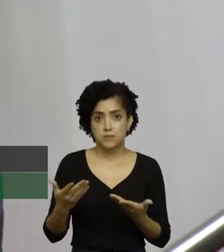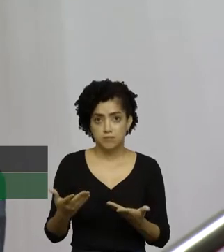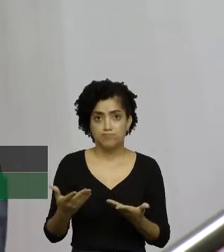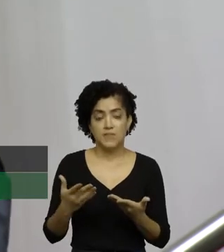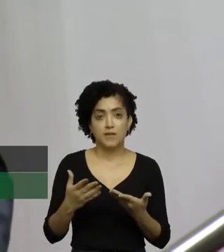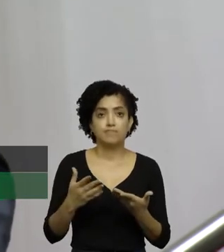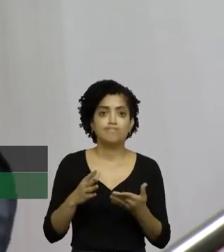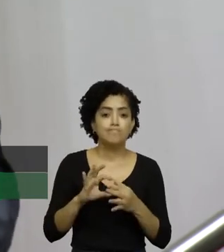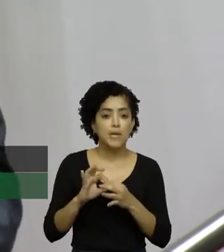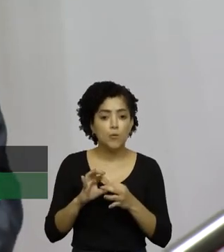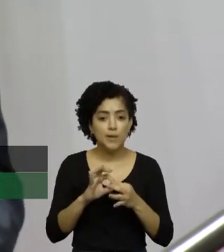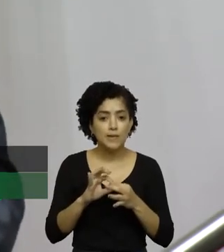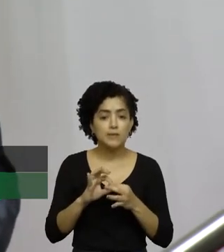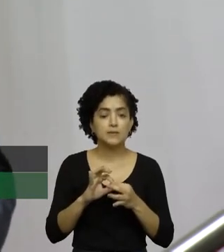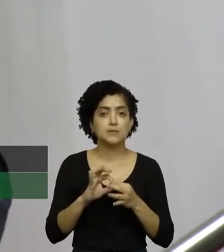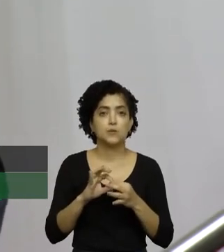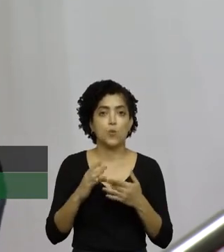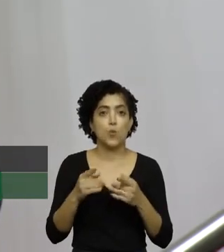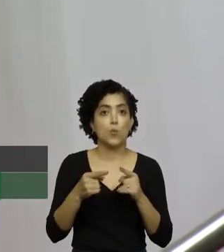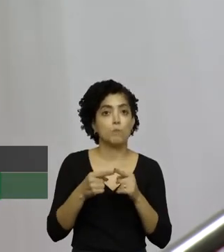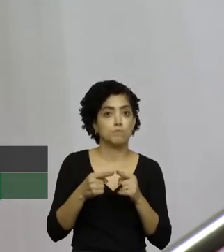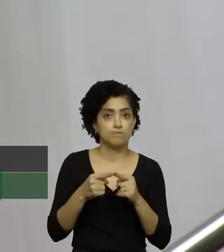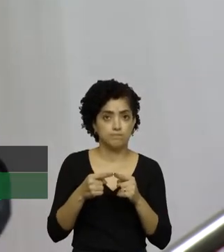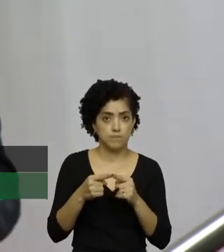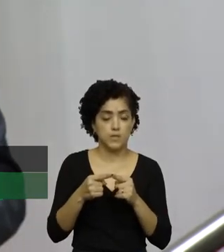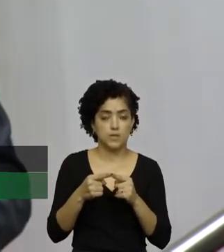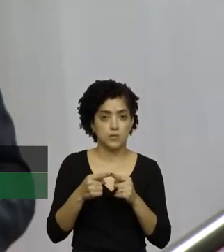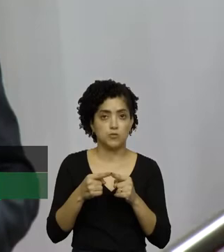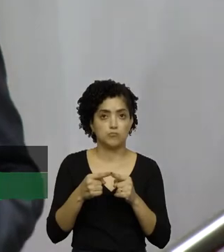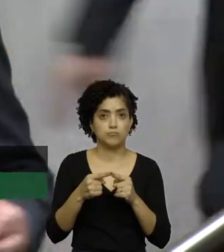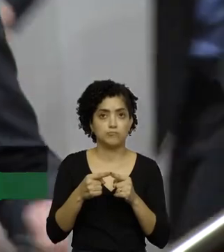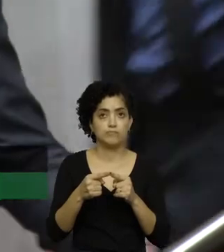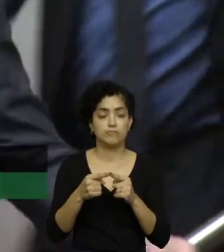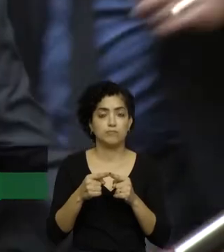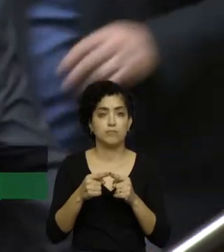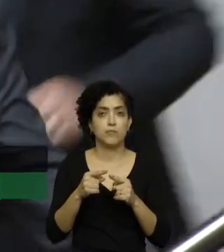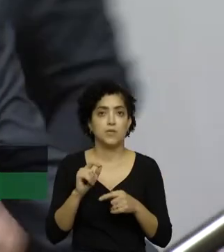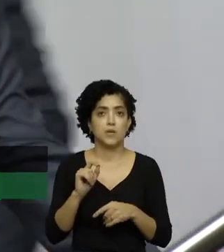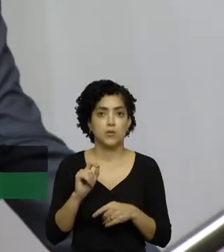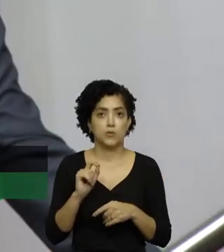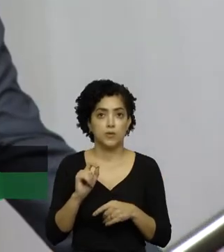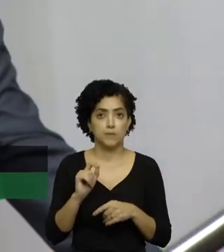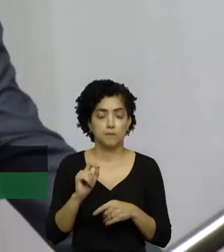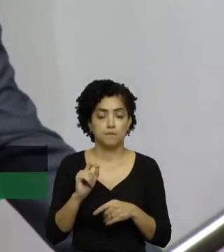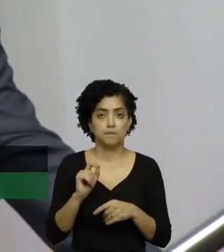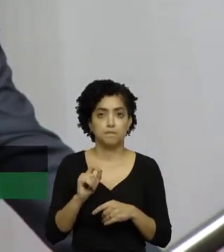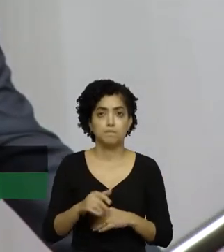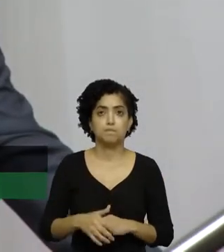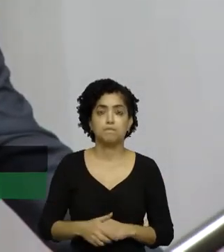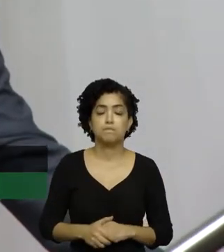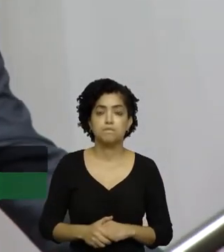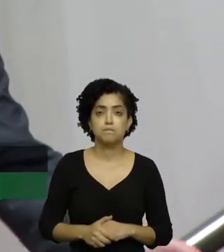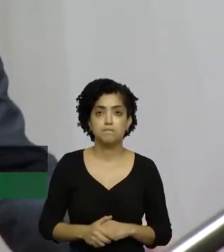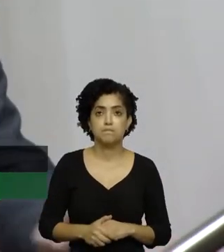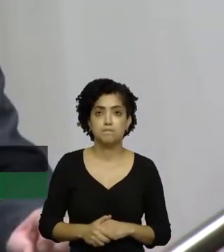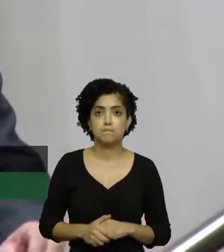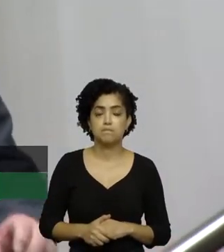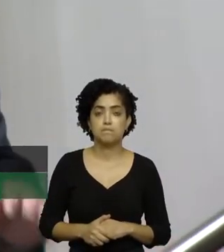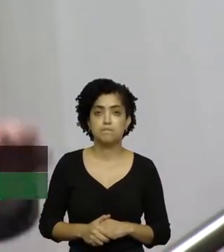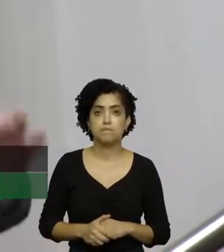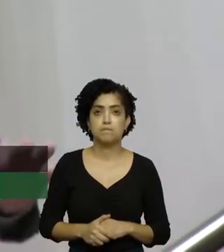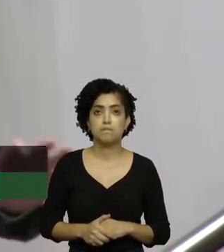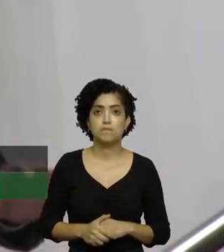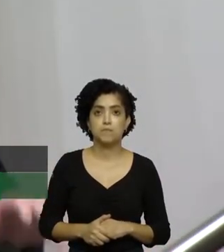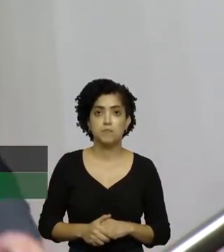interligados. O primeiro a destacar aqui seria exatamente